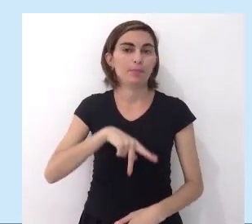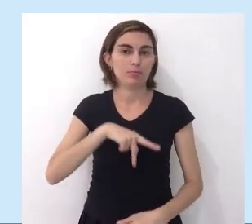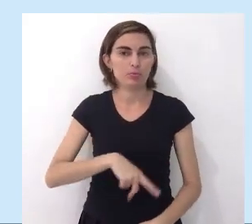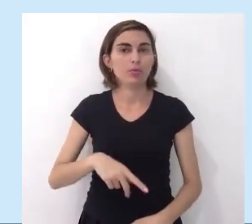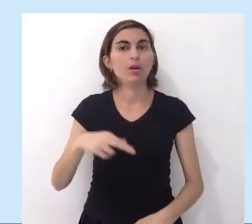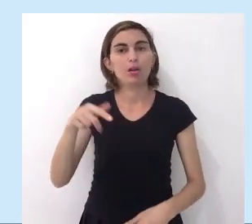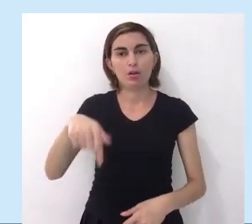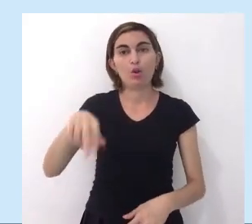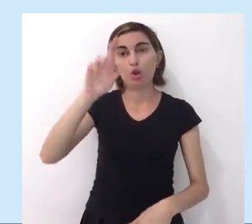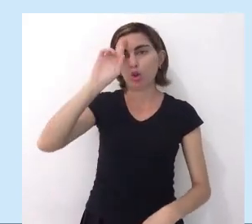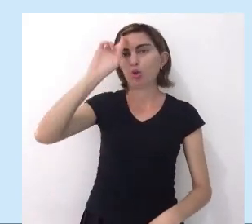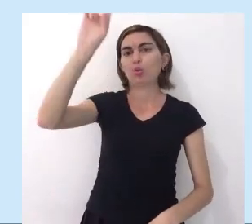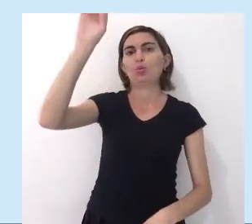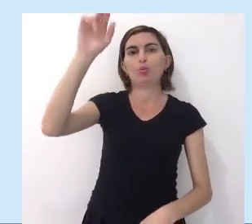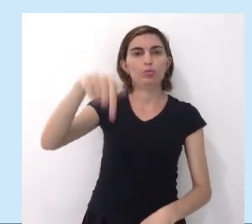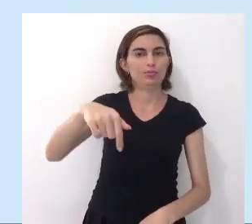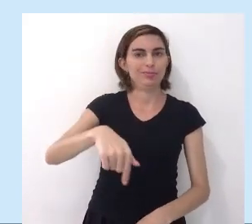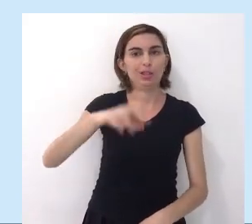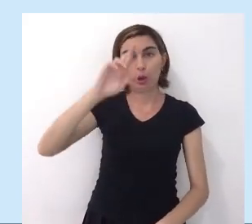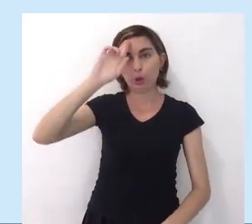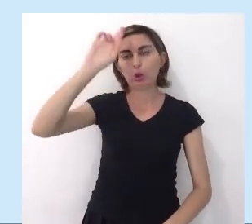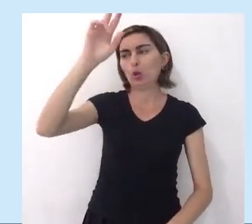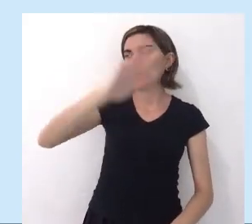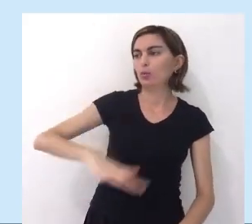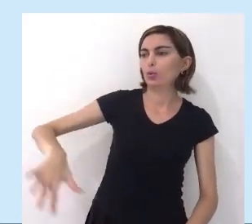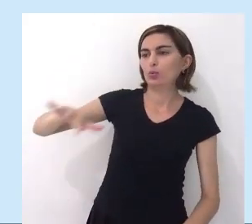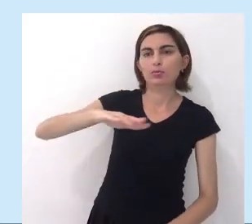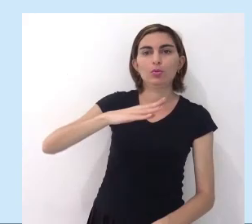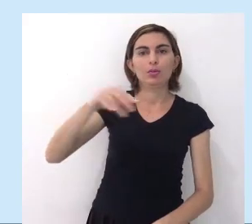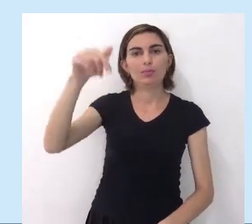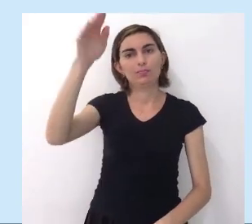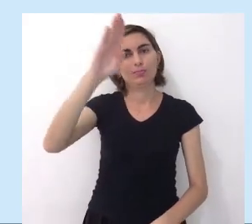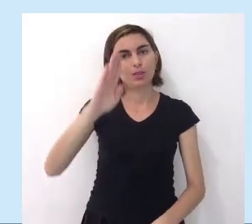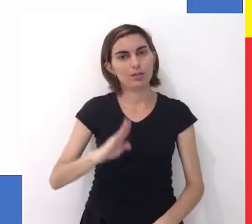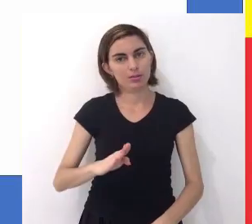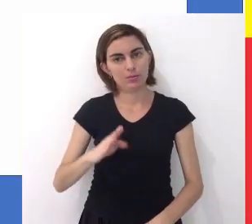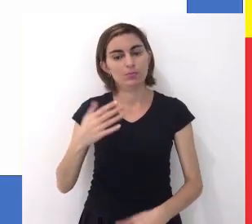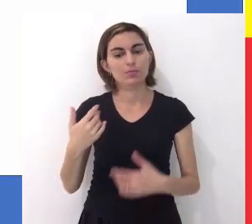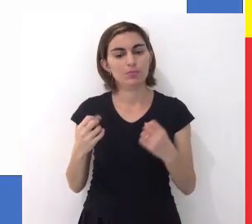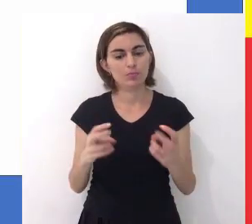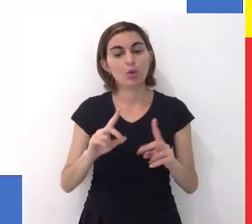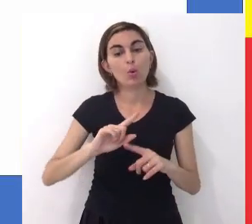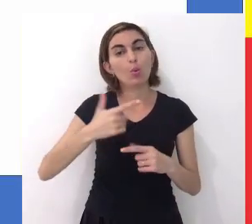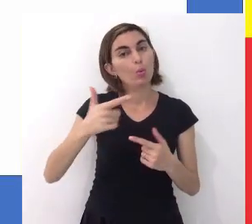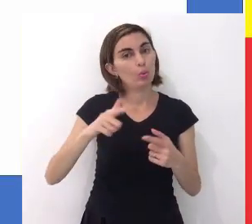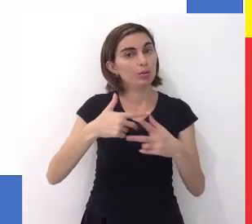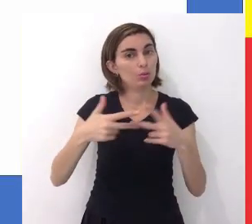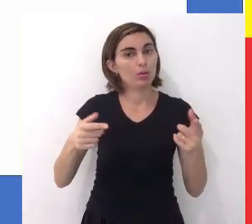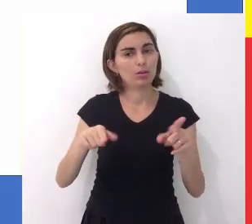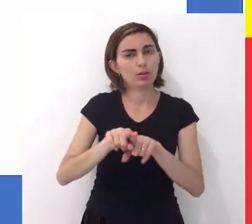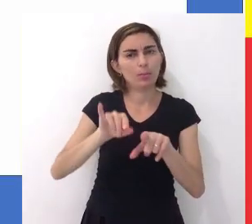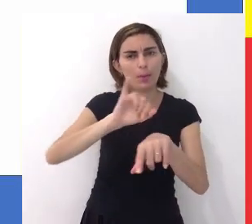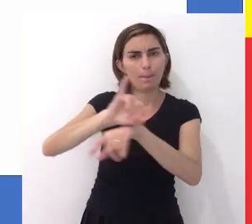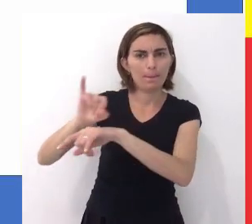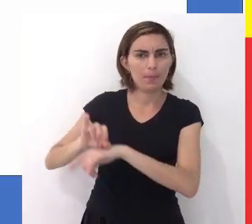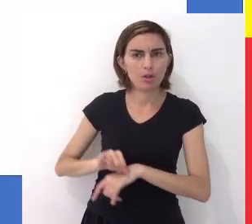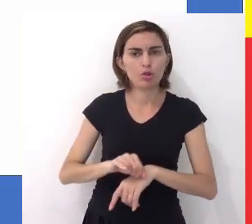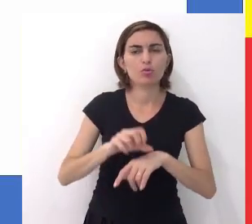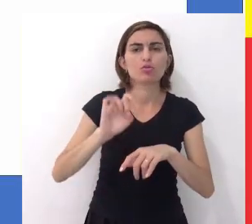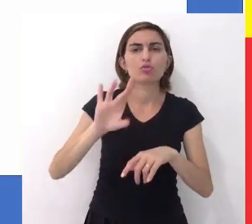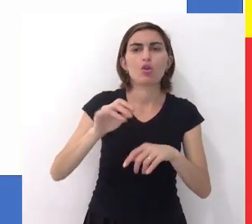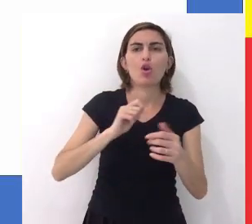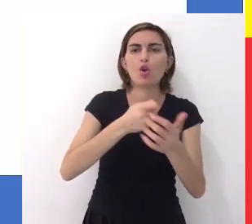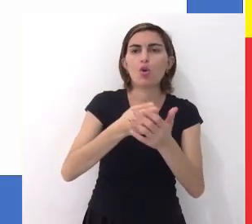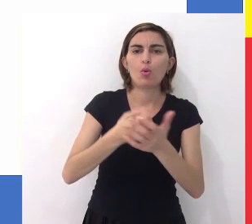eram considerados dono, tá? Desse ambiente aqui que a gente chama hoje de Brasil, ok? Uma outra coisa também, as metrópoles só podem comprar